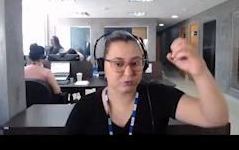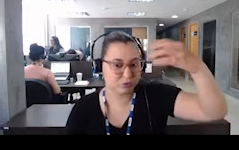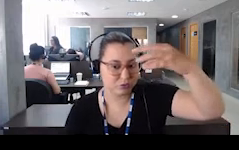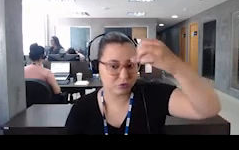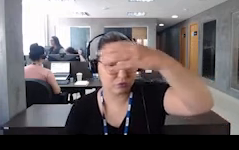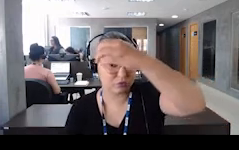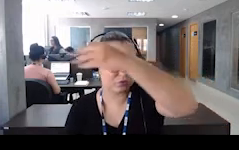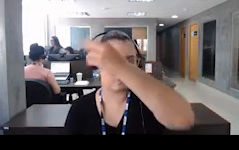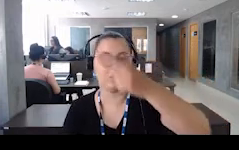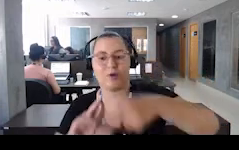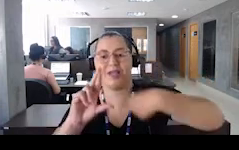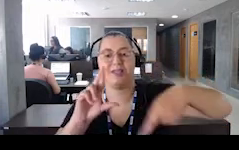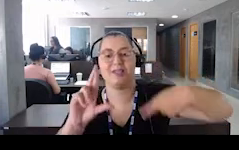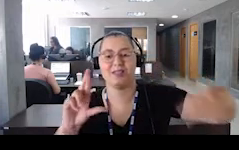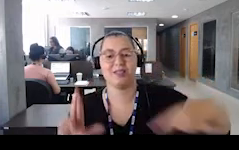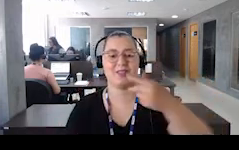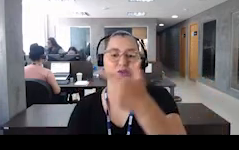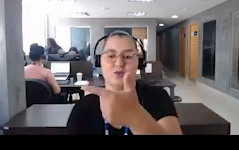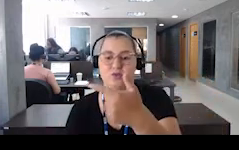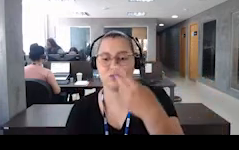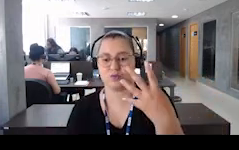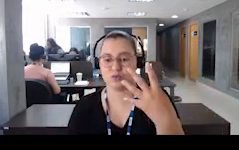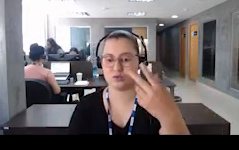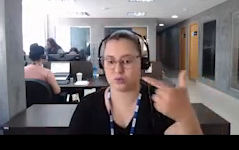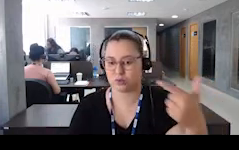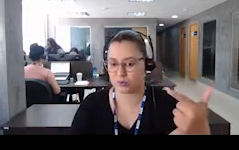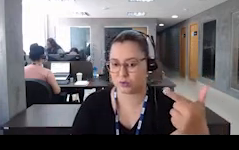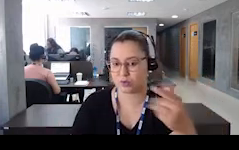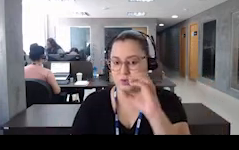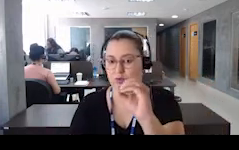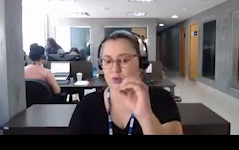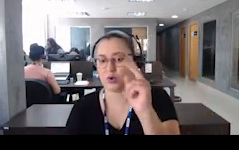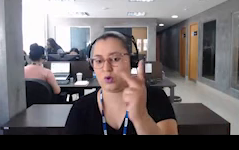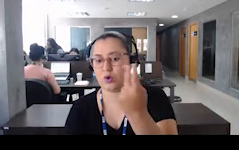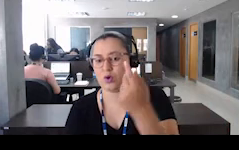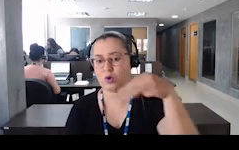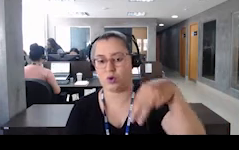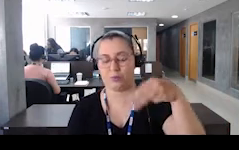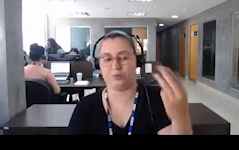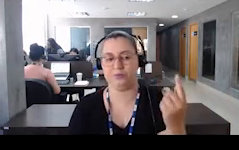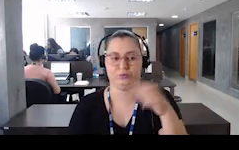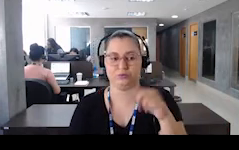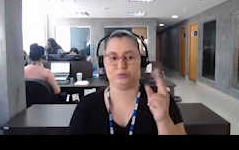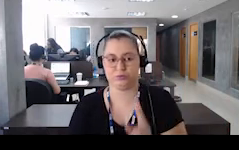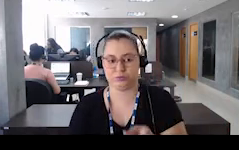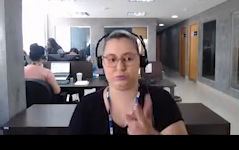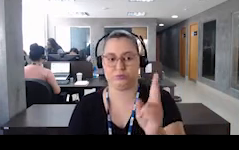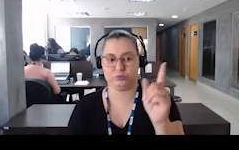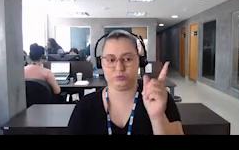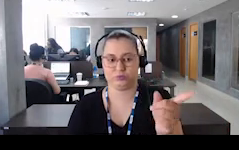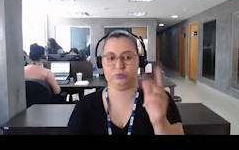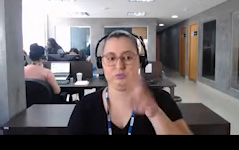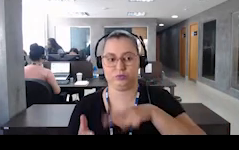lâmpadas, elas têm resistência de quanto? 242 ohms, certo? Então, vamos continuar lá.